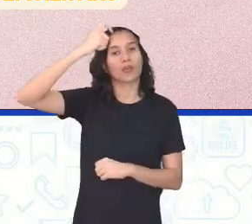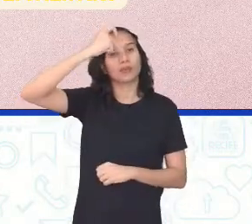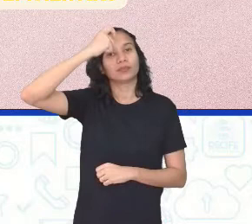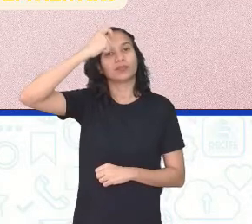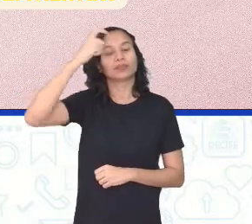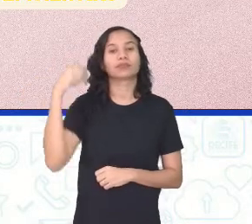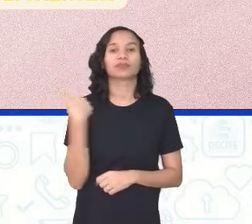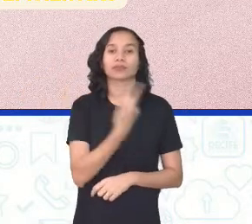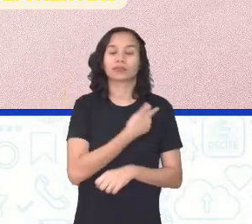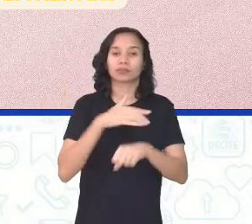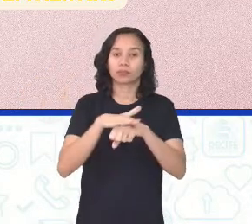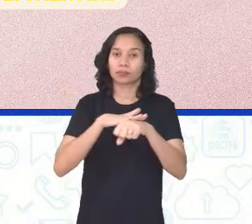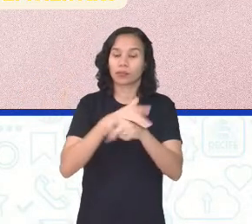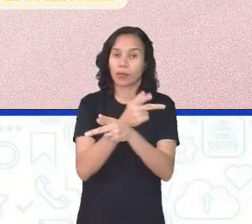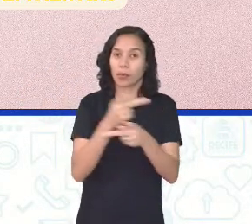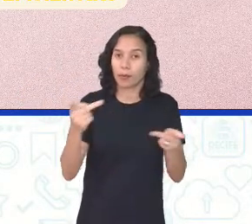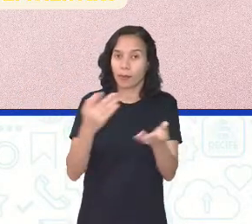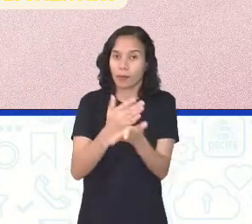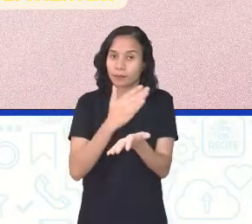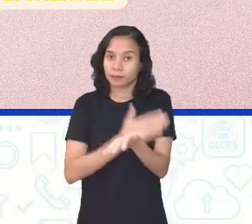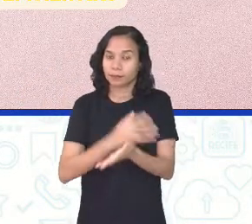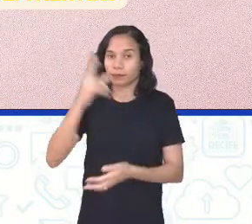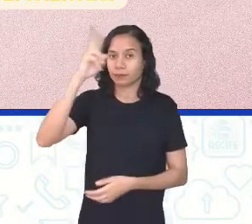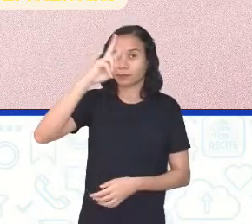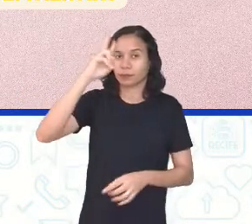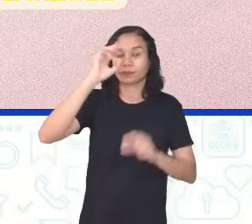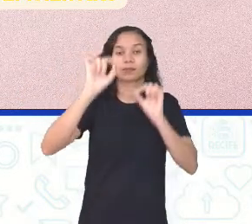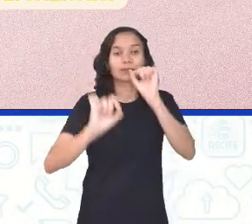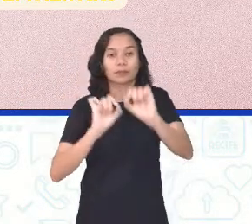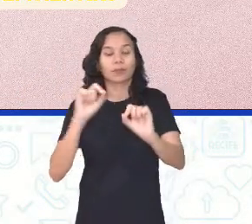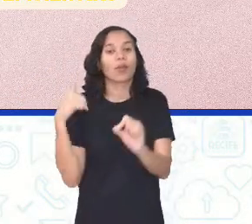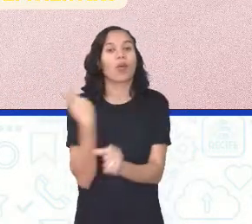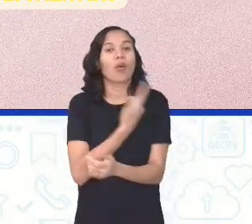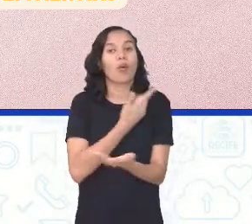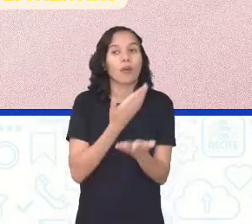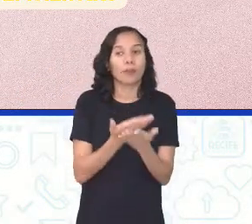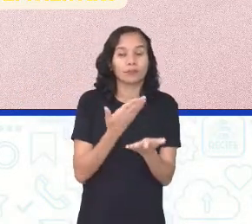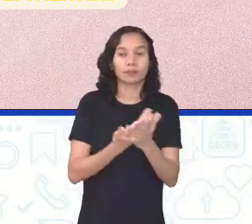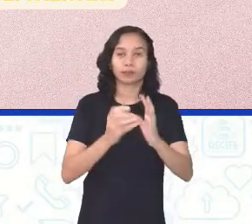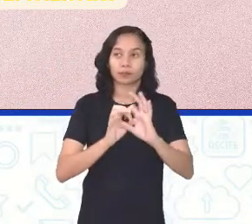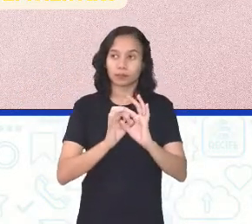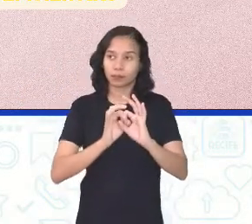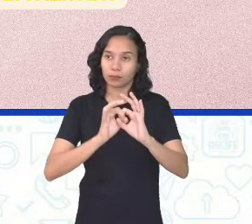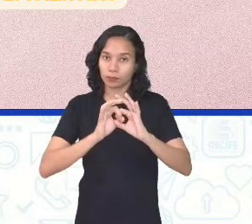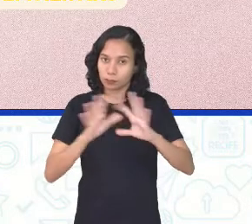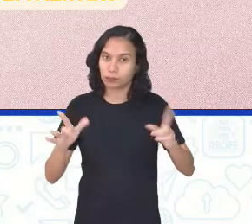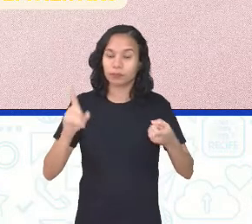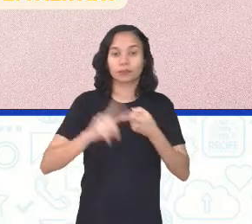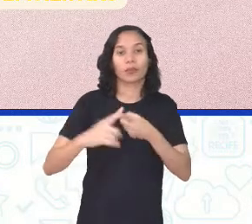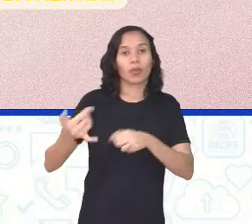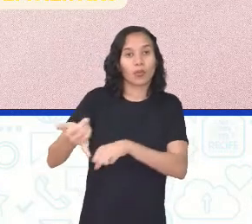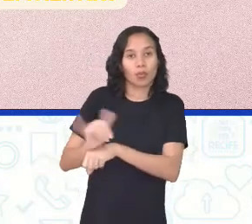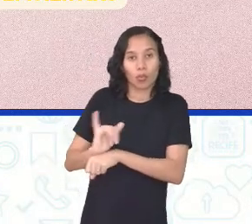para falar para vocês. Mas antes deixa eu lembrar, não é? Que as nossas aulas ficam disponíveis no